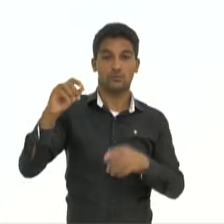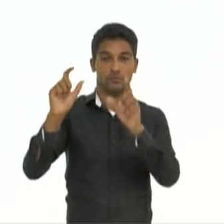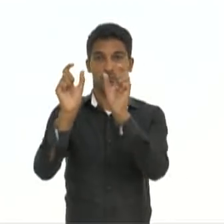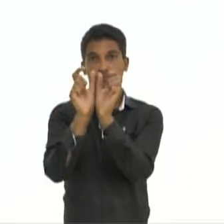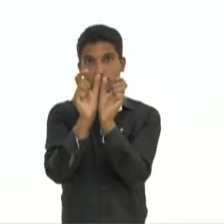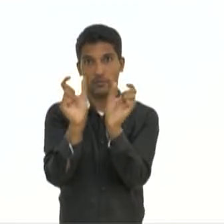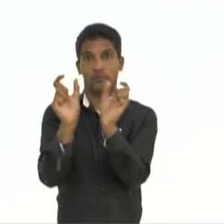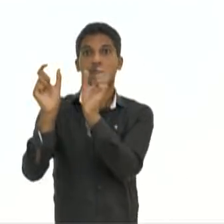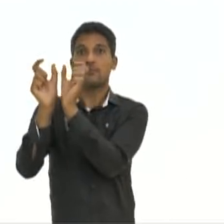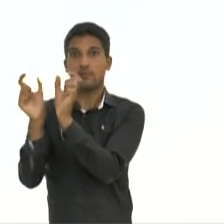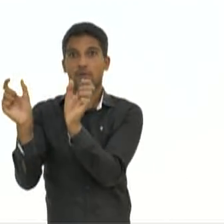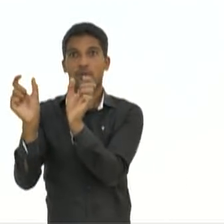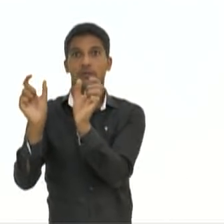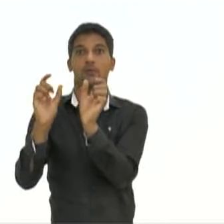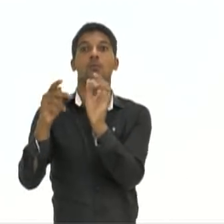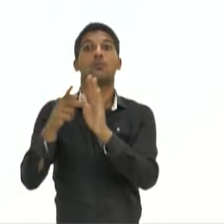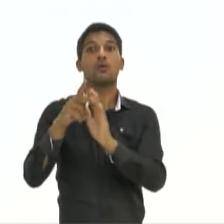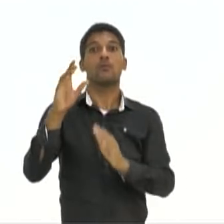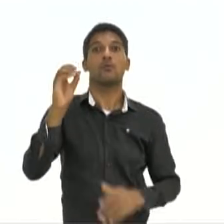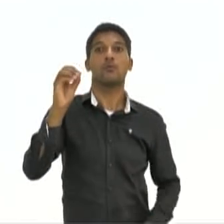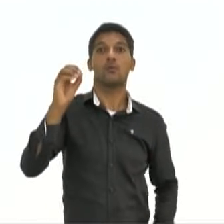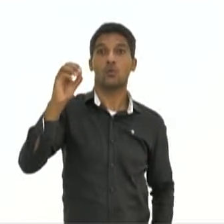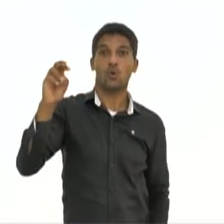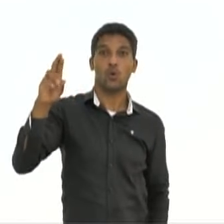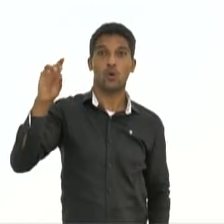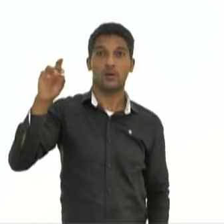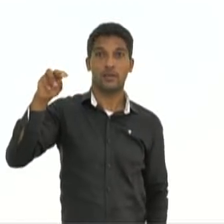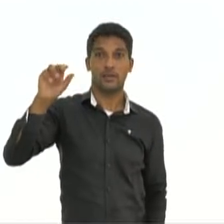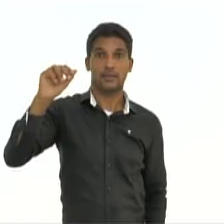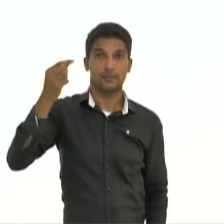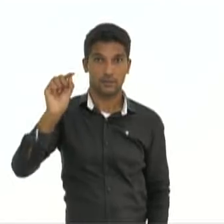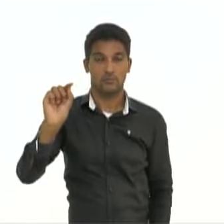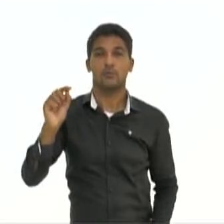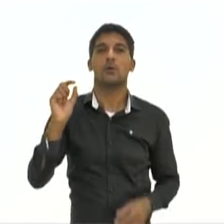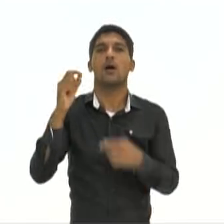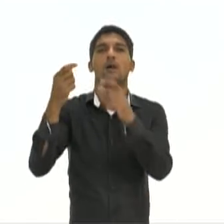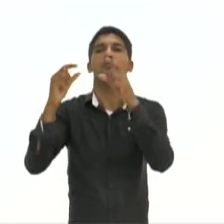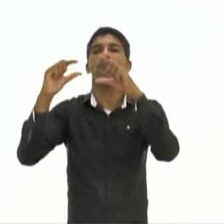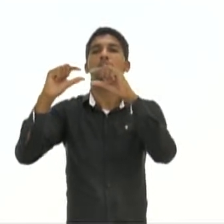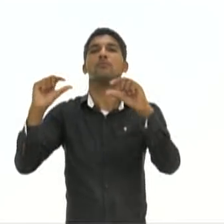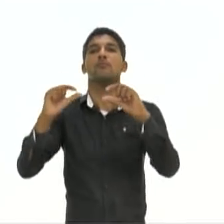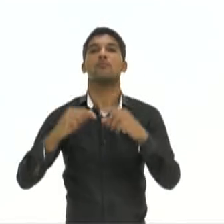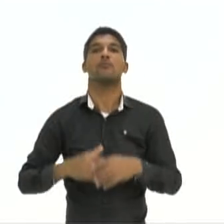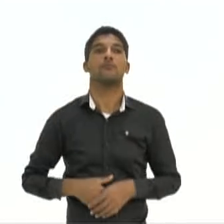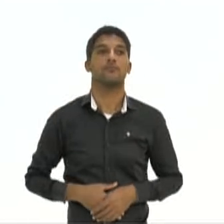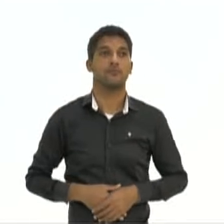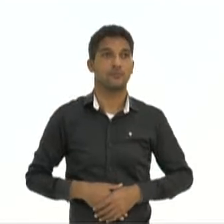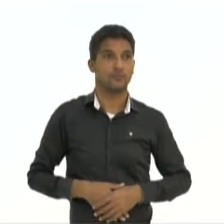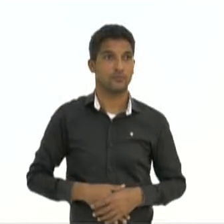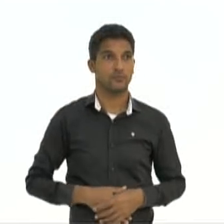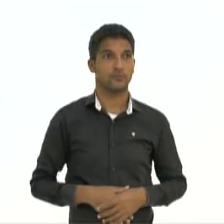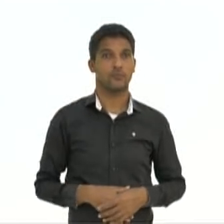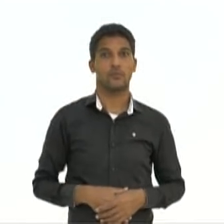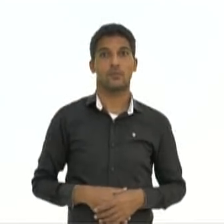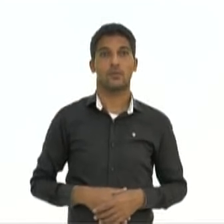e não fumante, né? Então, até ali com grana, a gente tem o que a gente chama de